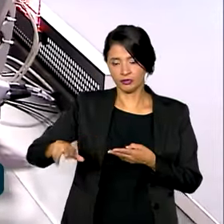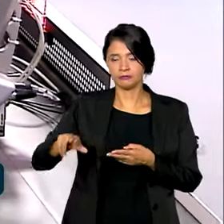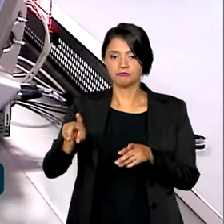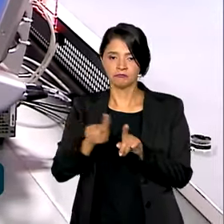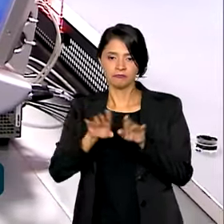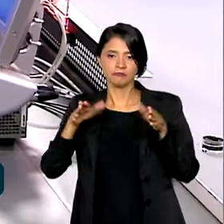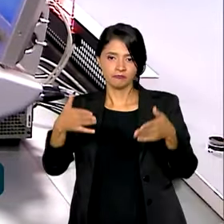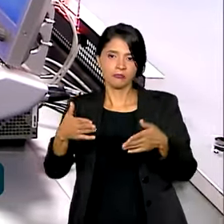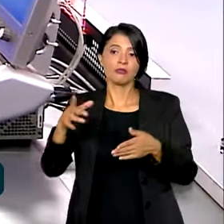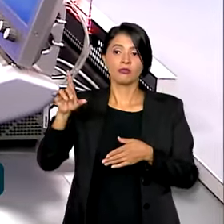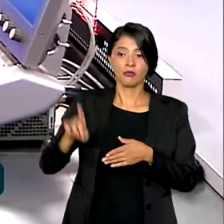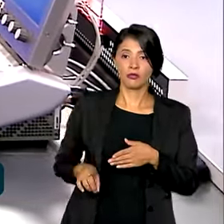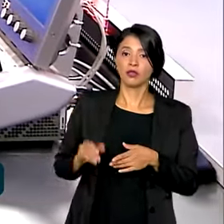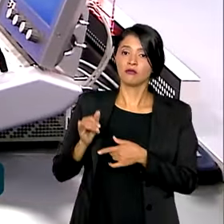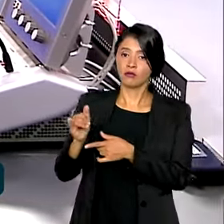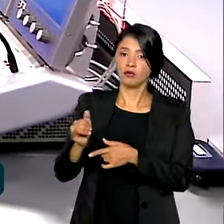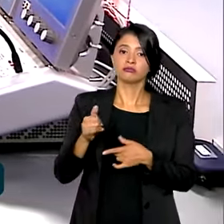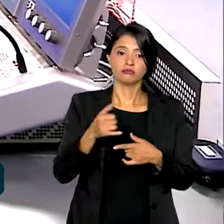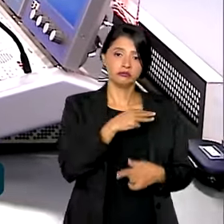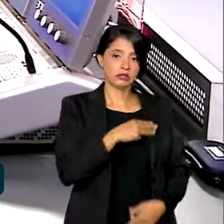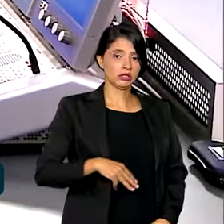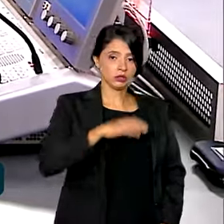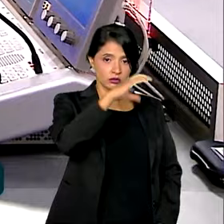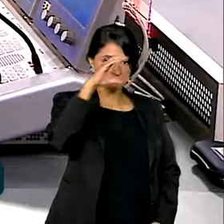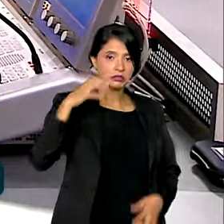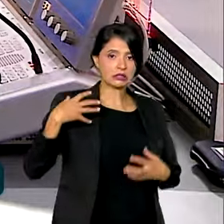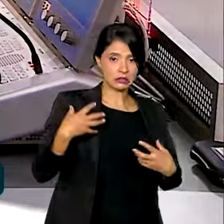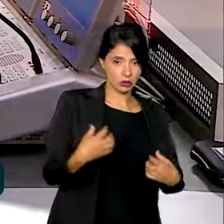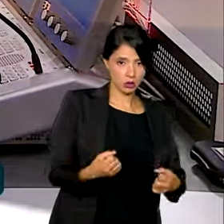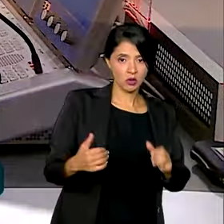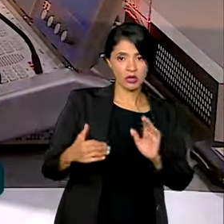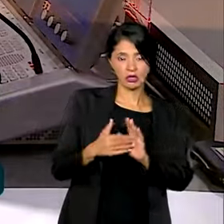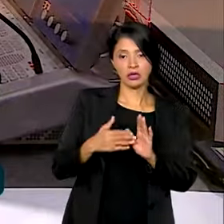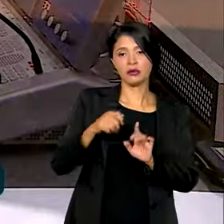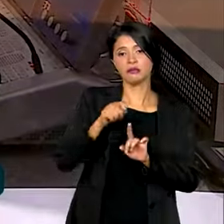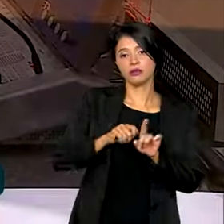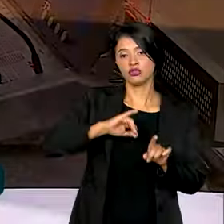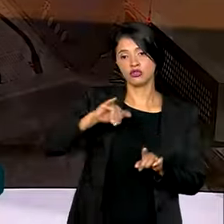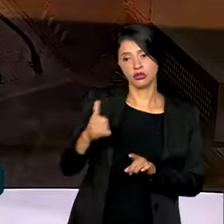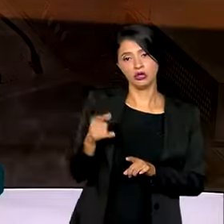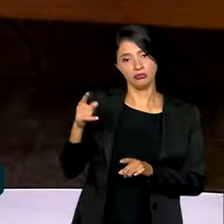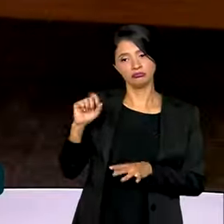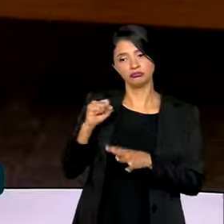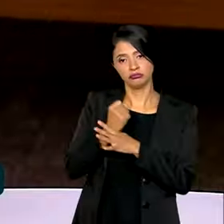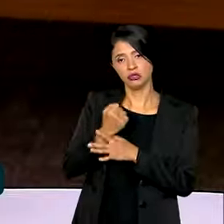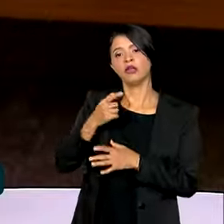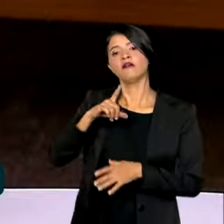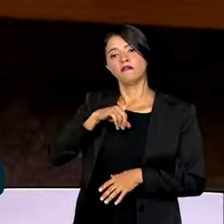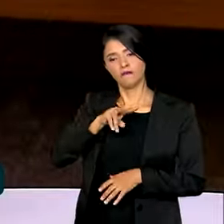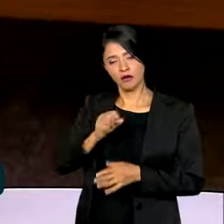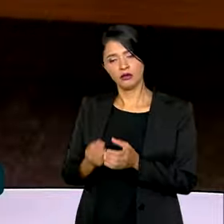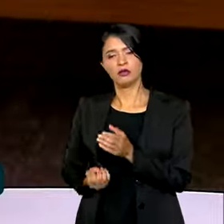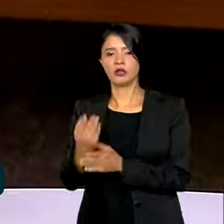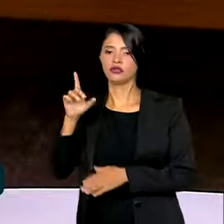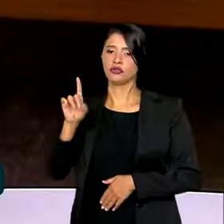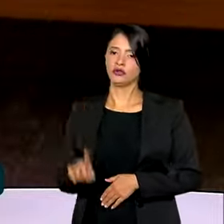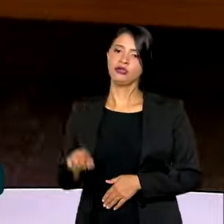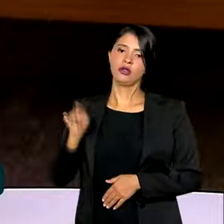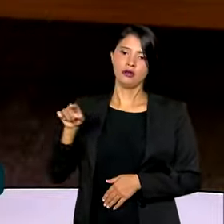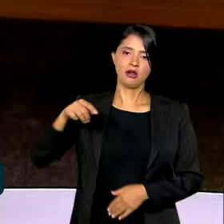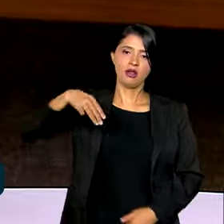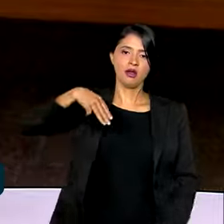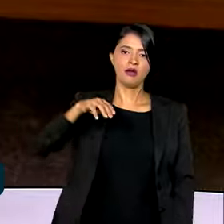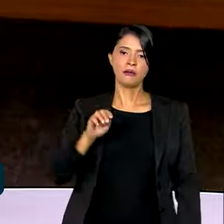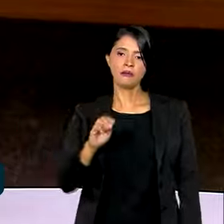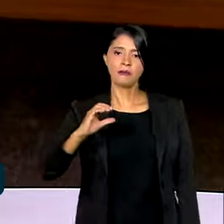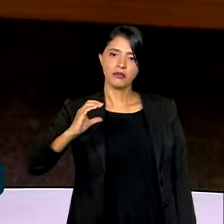demanda da diretoria, o ministro Camilo acatou, e até janeiro, né, ele garantiu que a gente vai ter essa diretoria criada no MEC. Né?